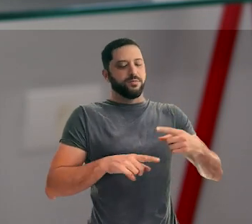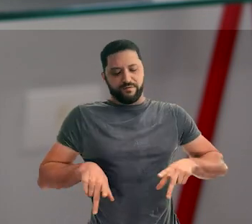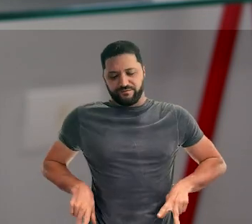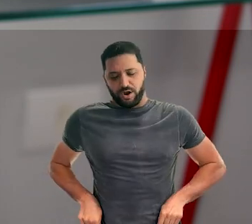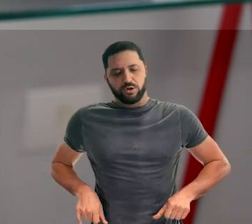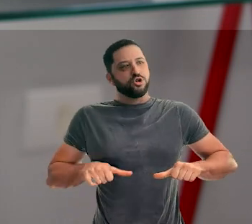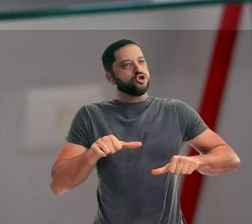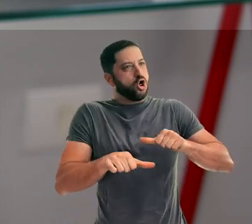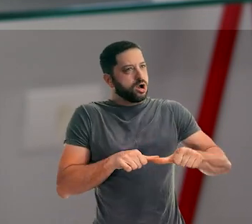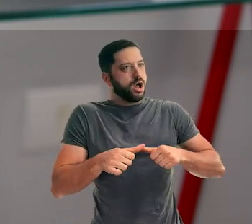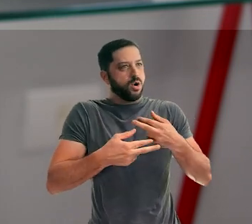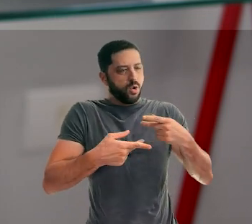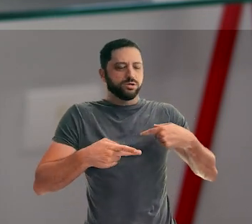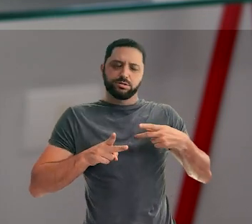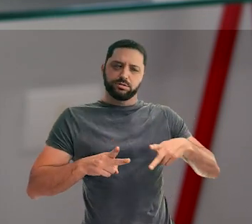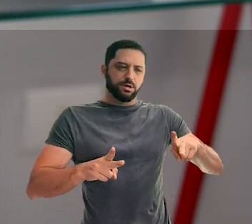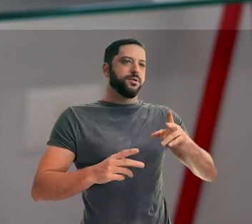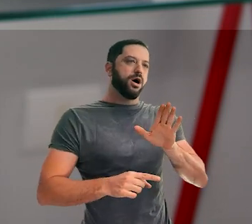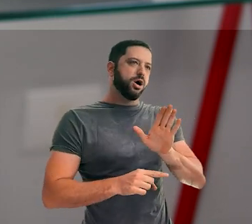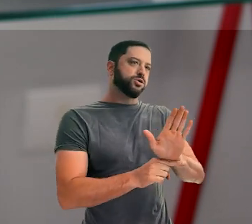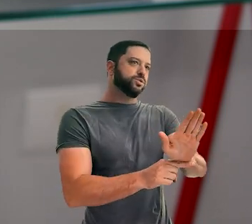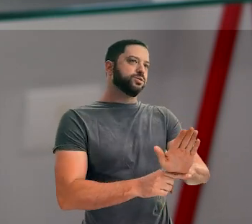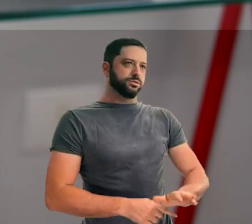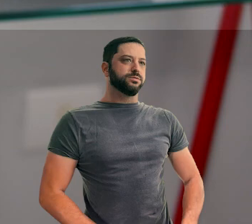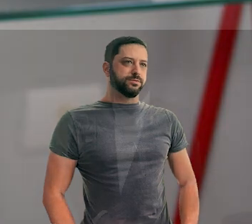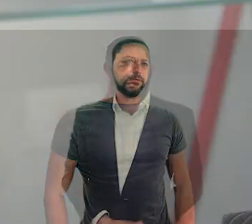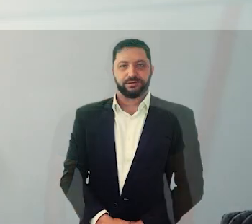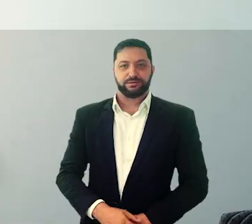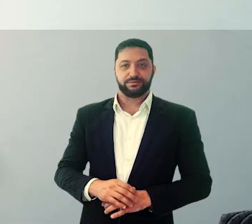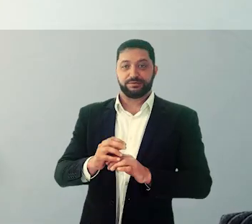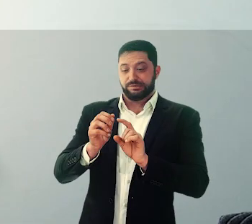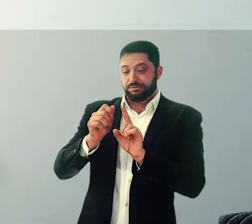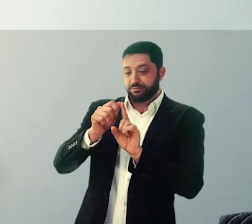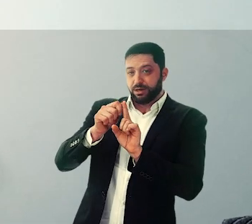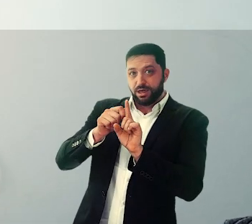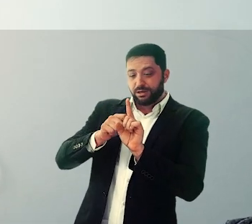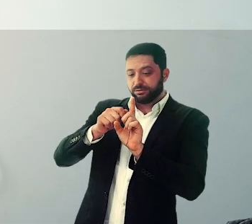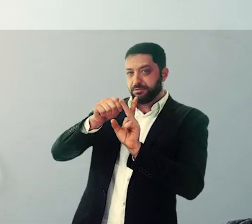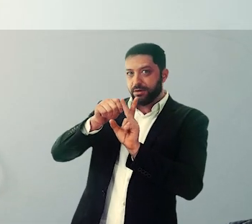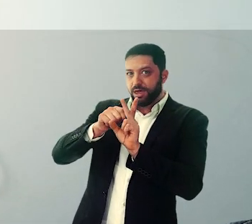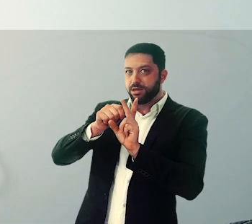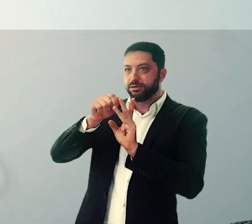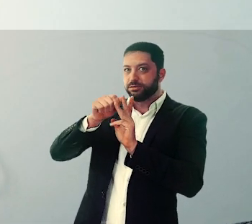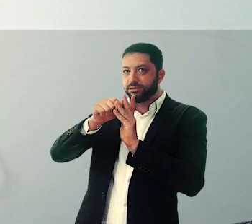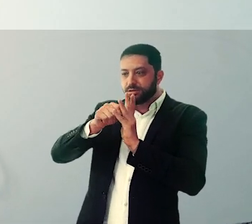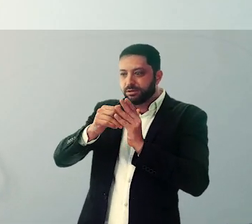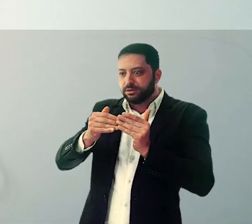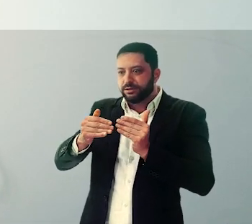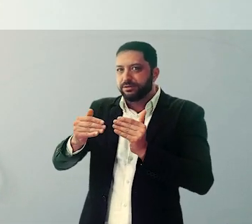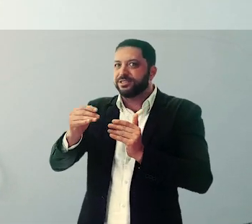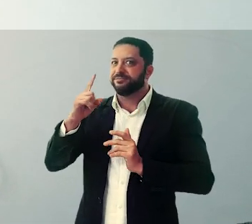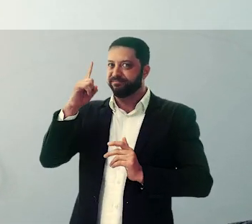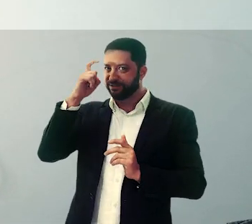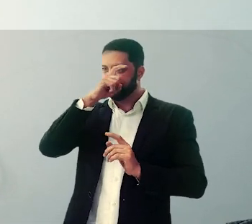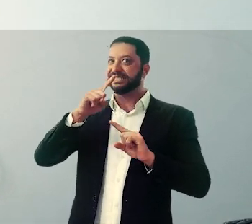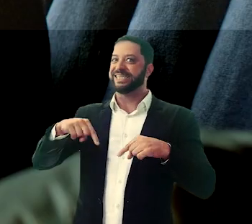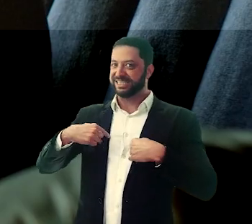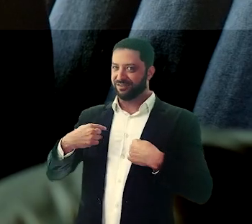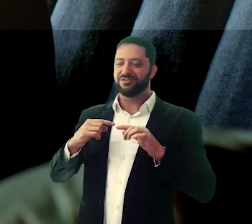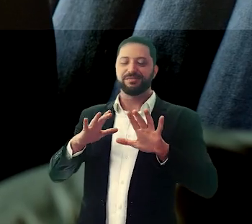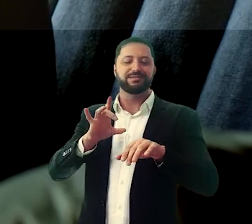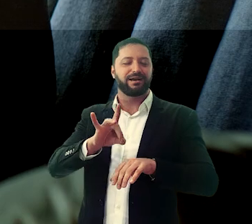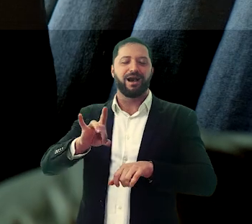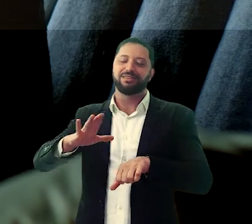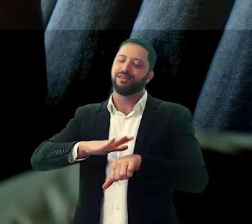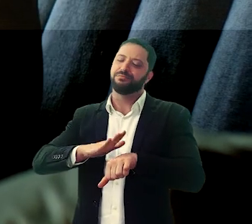fralda, né? Sempre tentando ajudá-la, né? Embora os primeiros meses possam ser desafiadores,